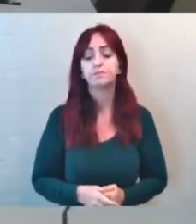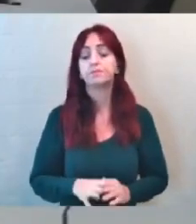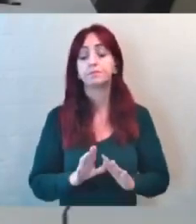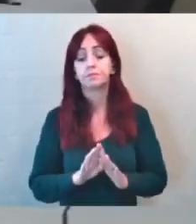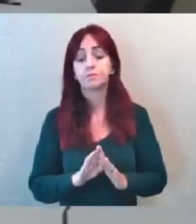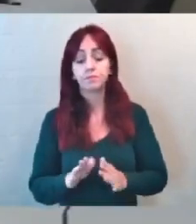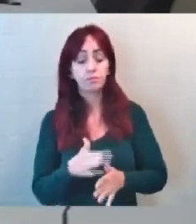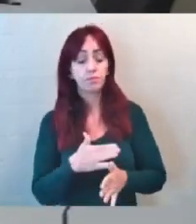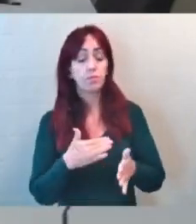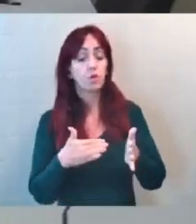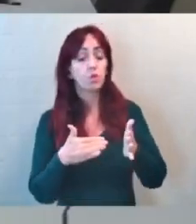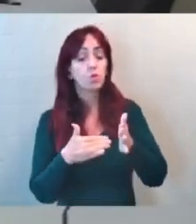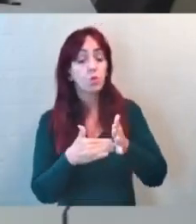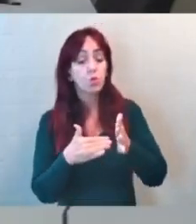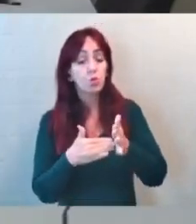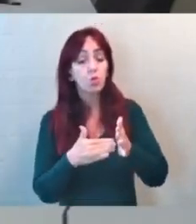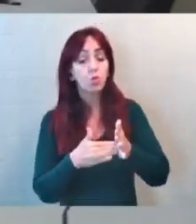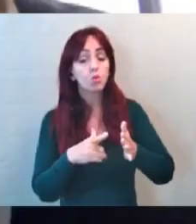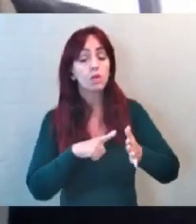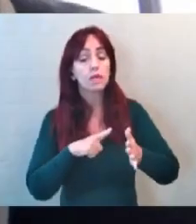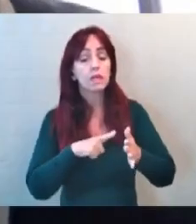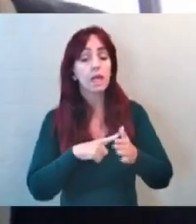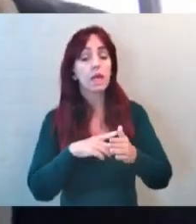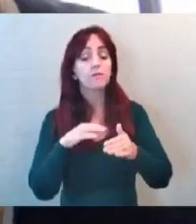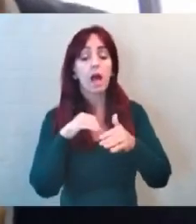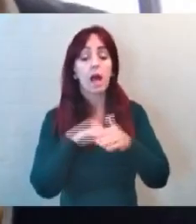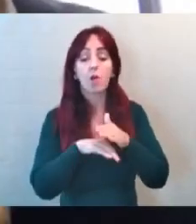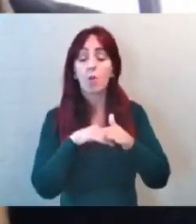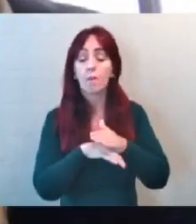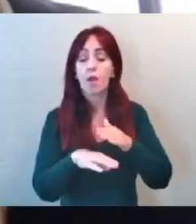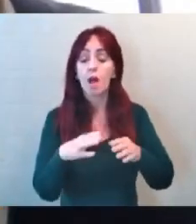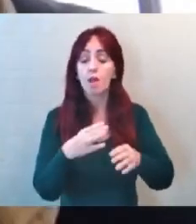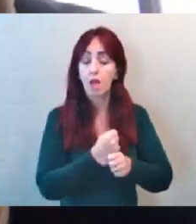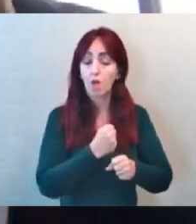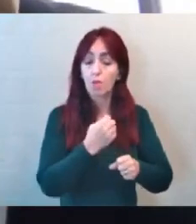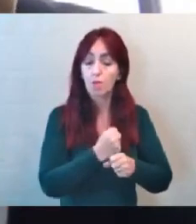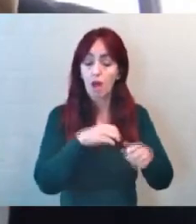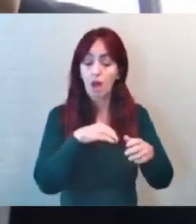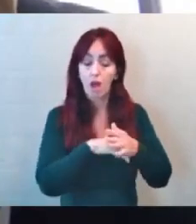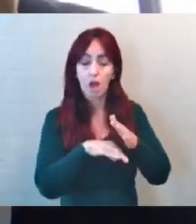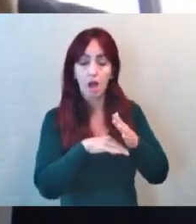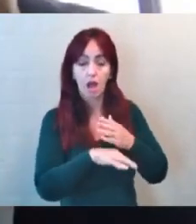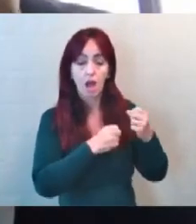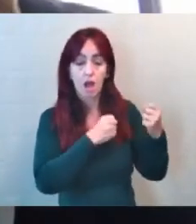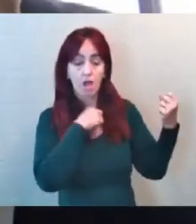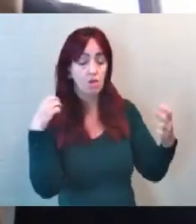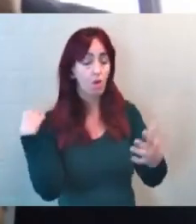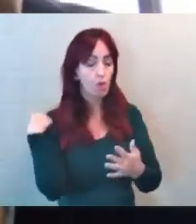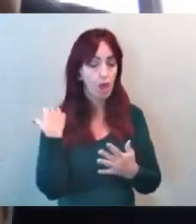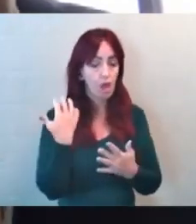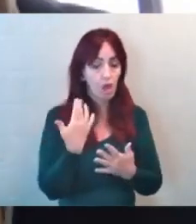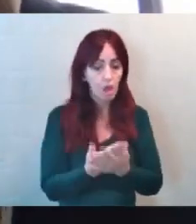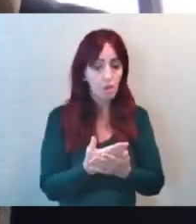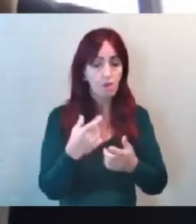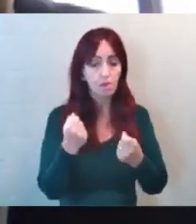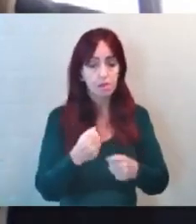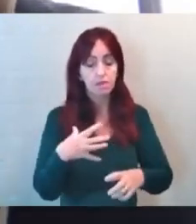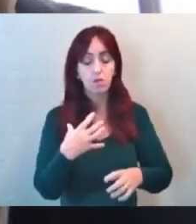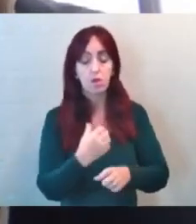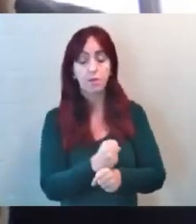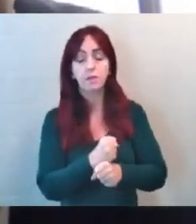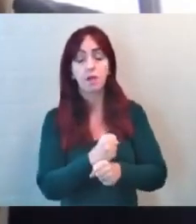Tudo que foi de receita acumulada ao longo do tempo tem que ser contabilizado na revisão